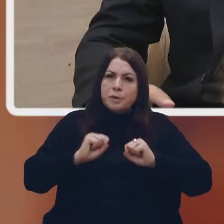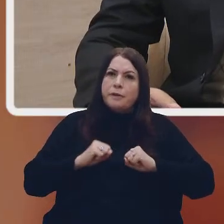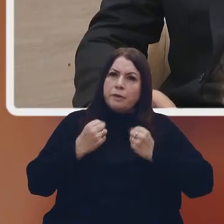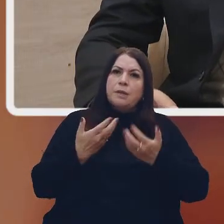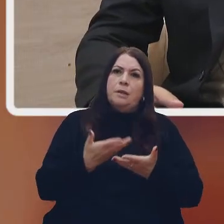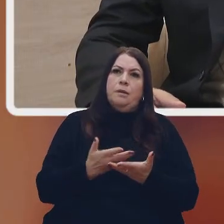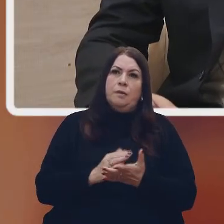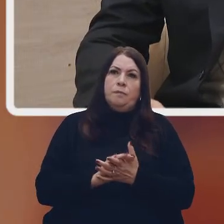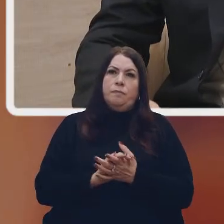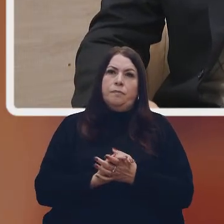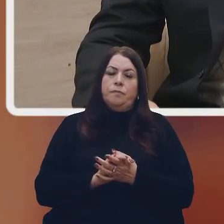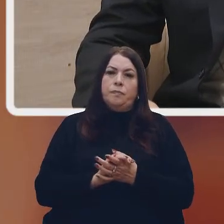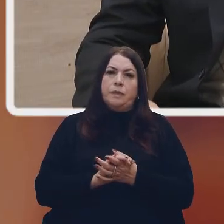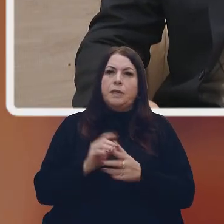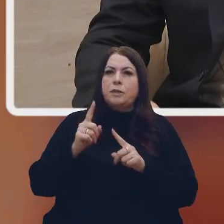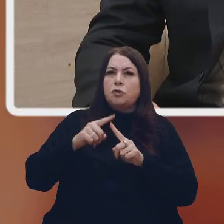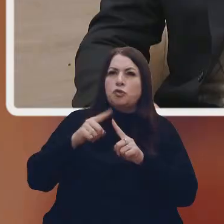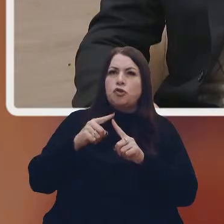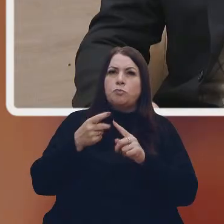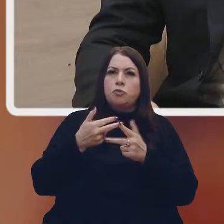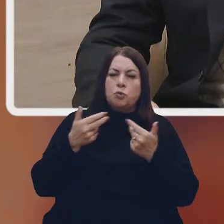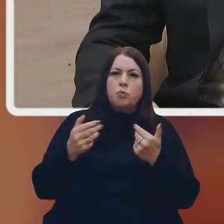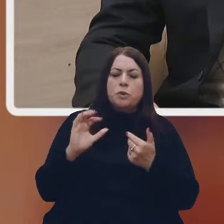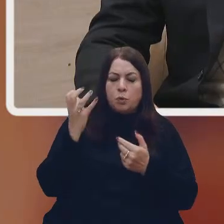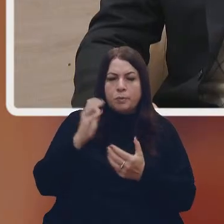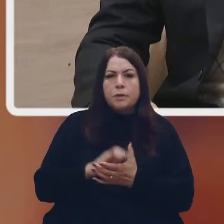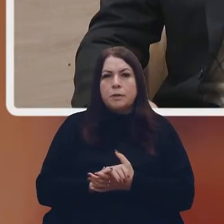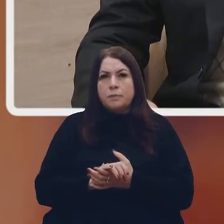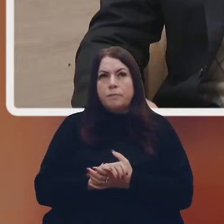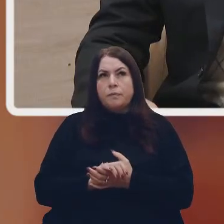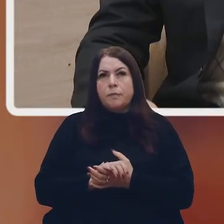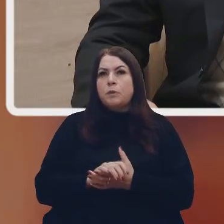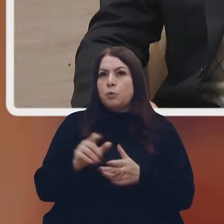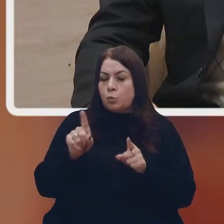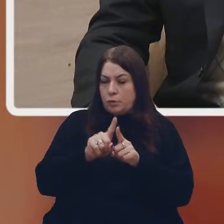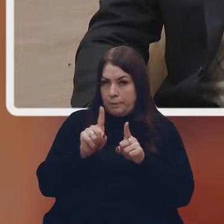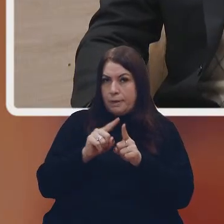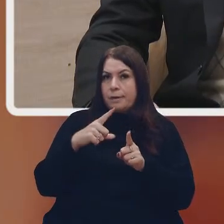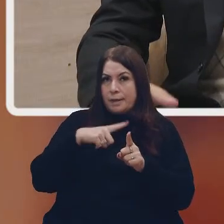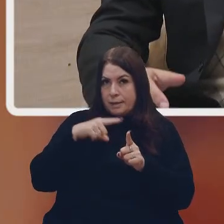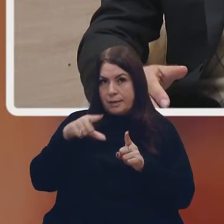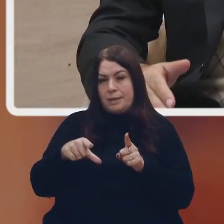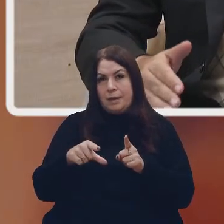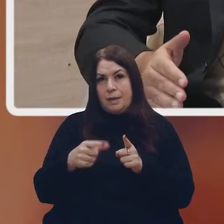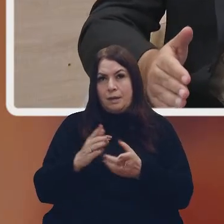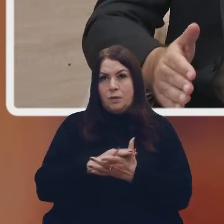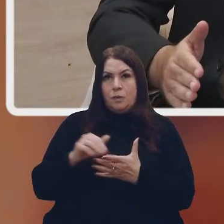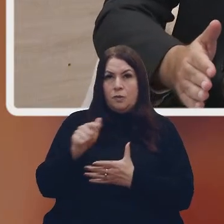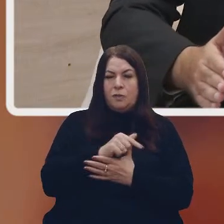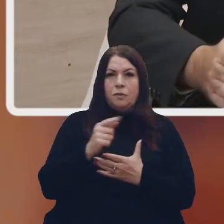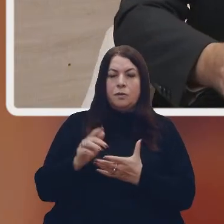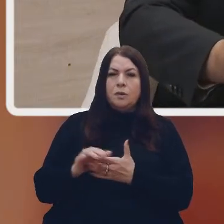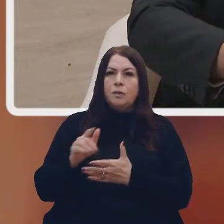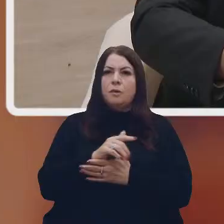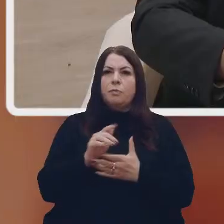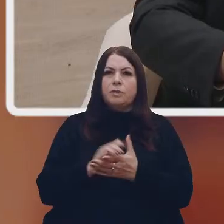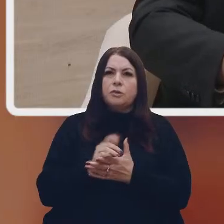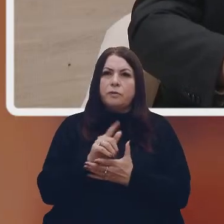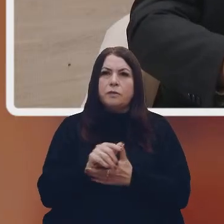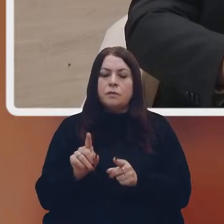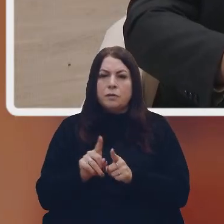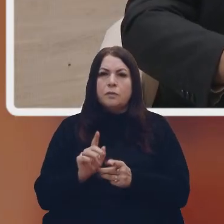defender desse tipo de situação. Tu também tens essa intenção, e fica bem claro no